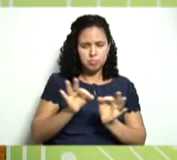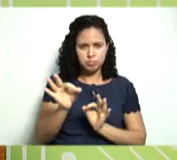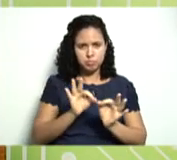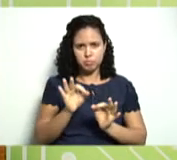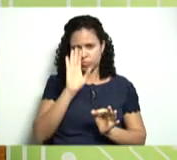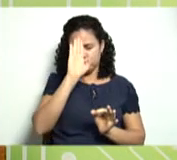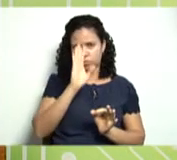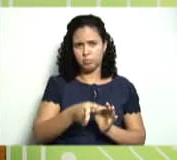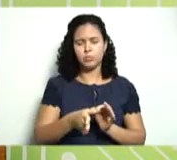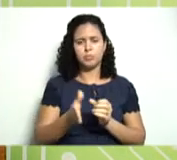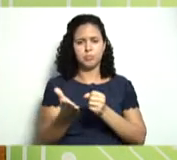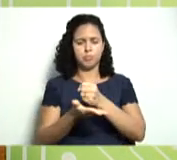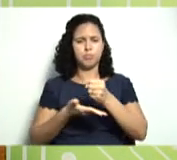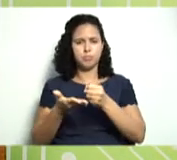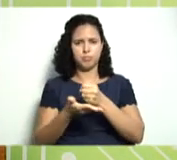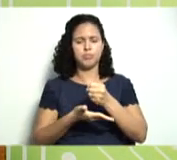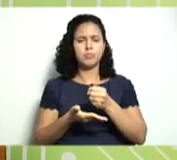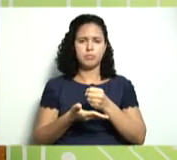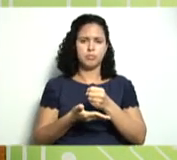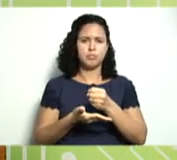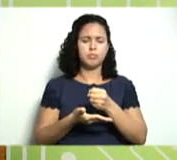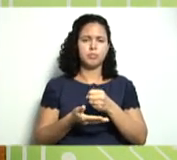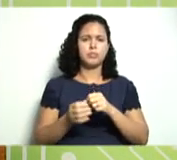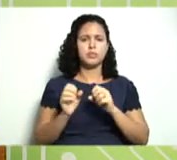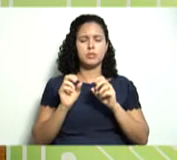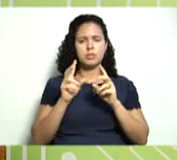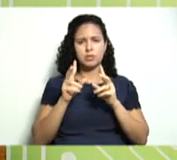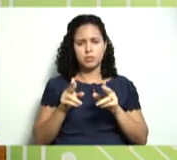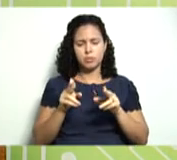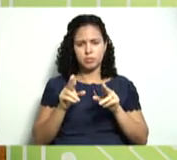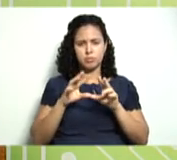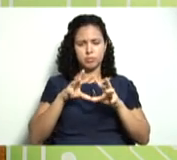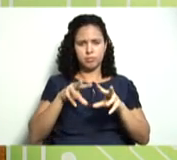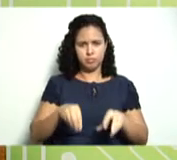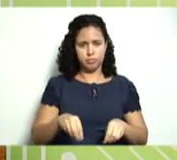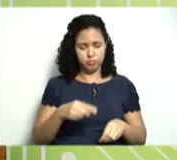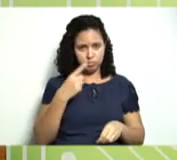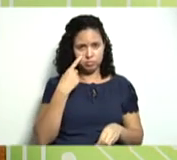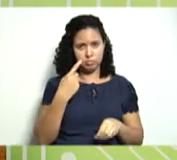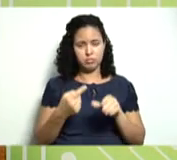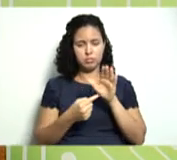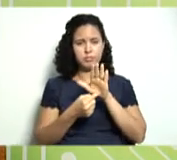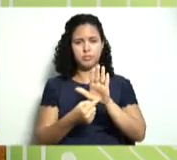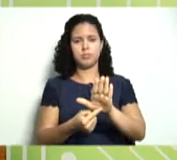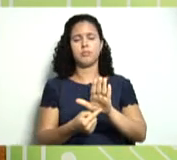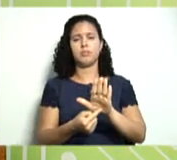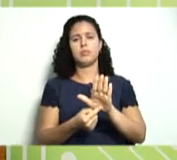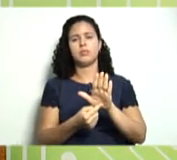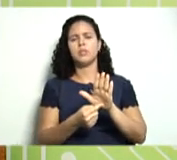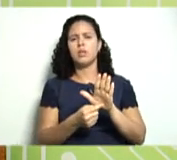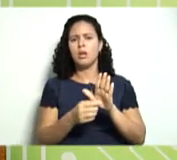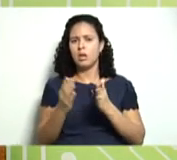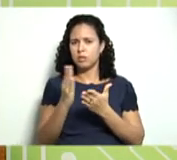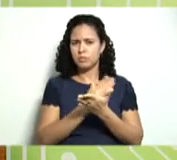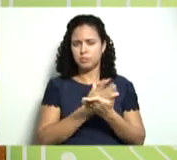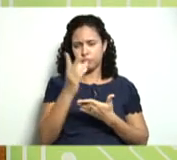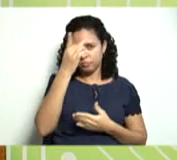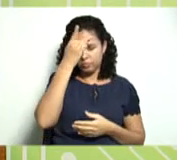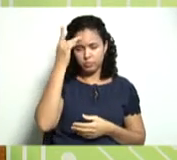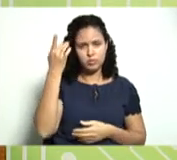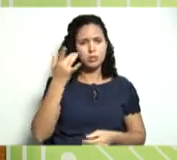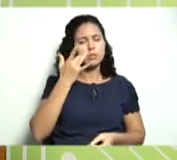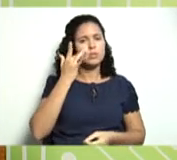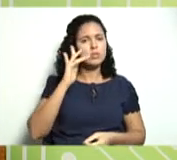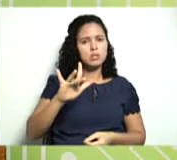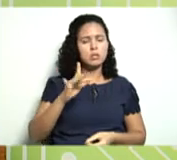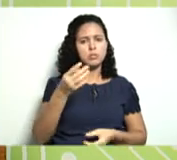padronizado o alinhamento igual a todos vou mostrar como é que faz esse recurso aqui muita gente não sabe já vi muita gente